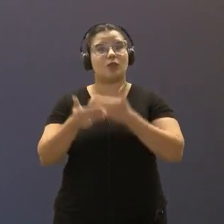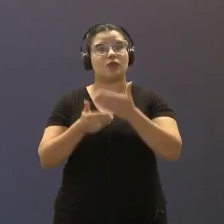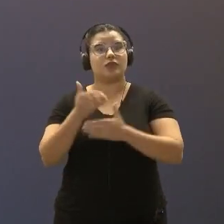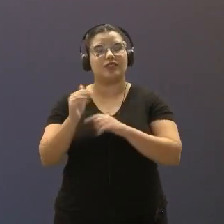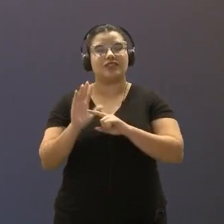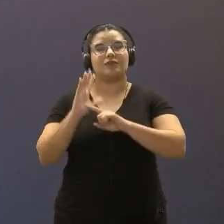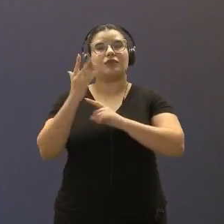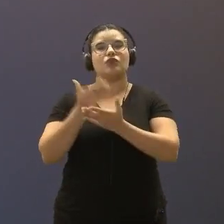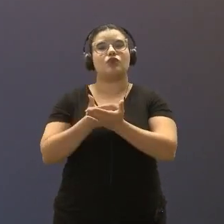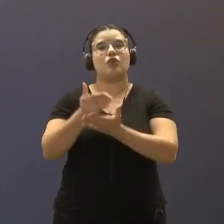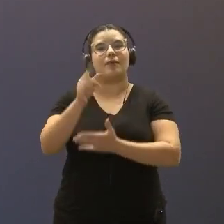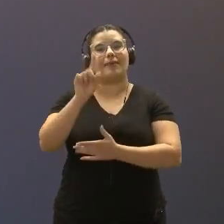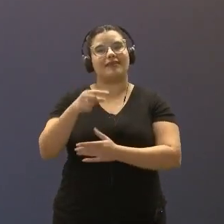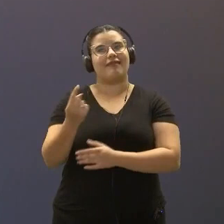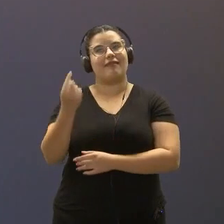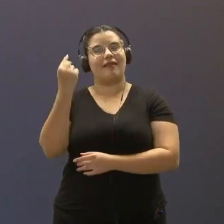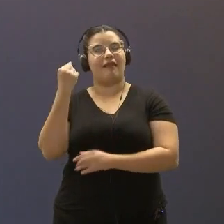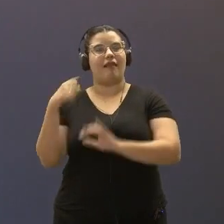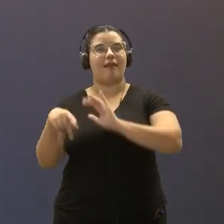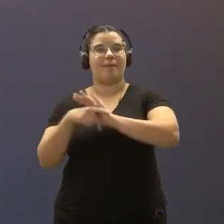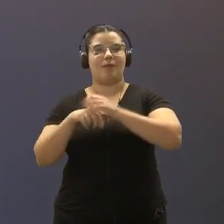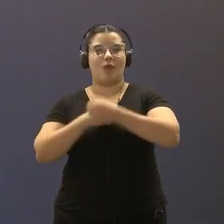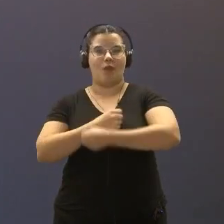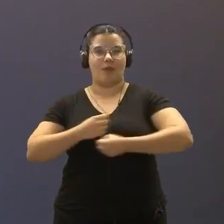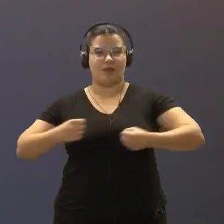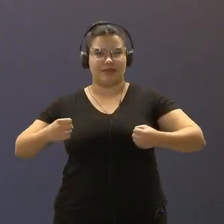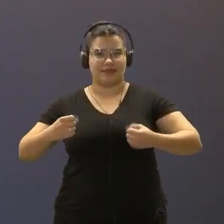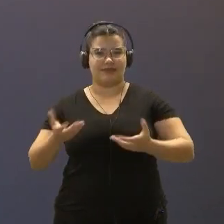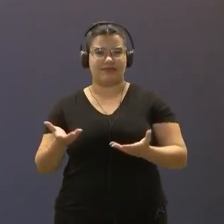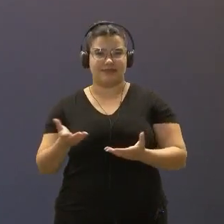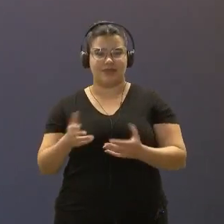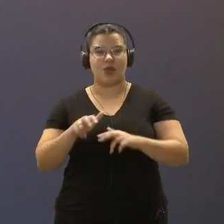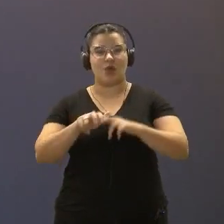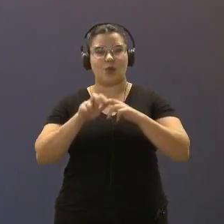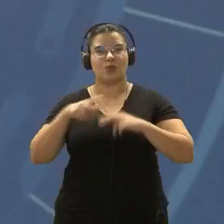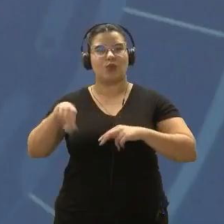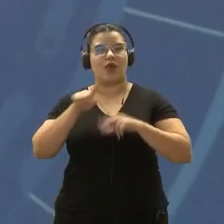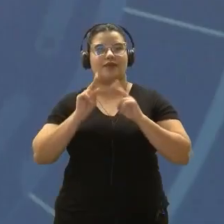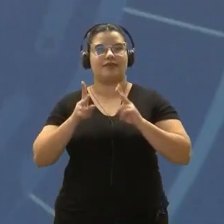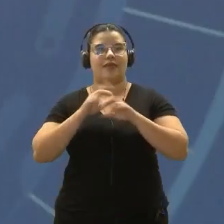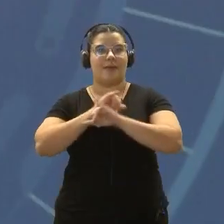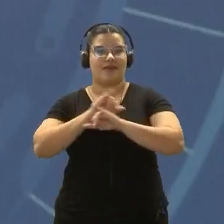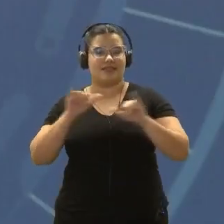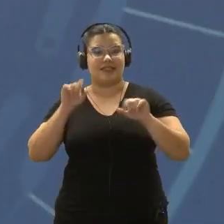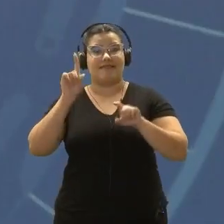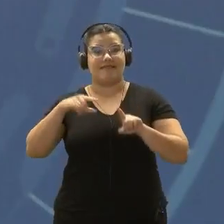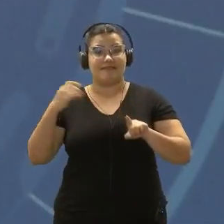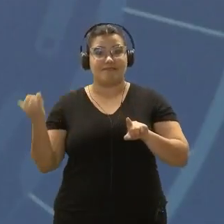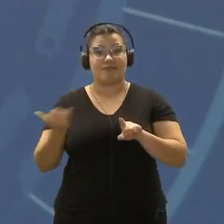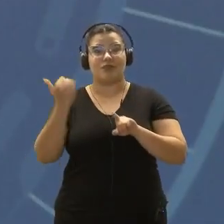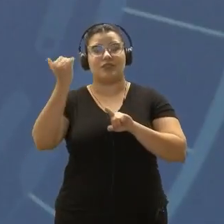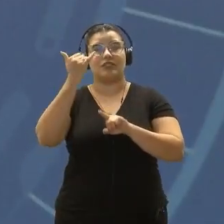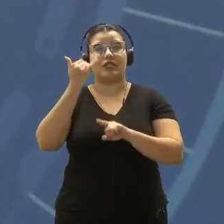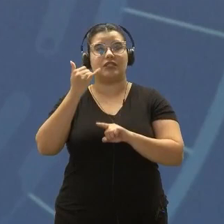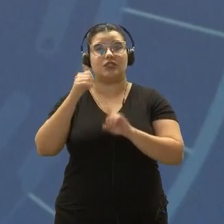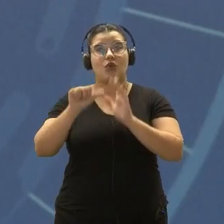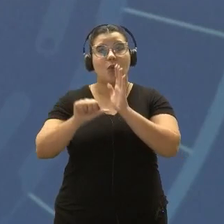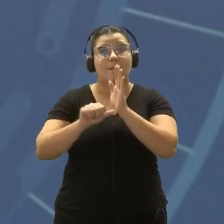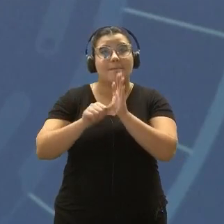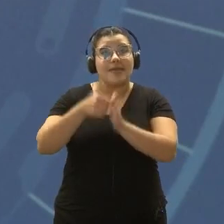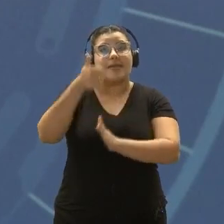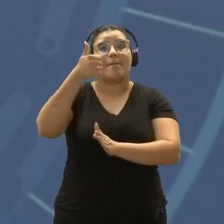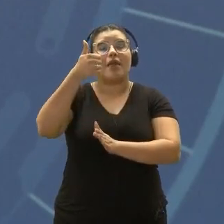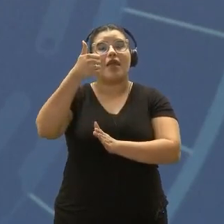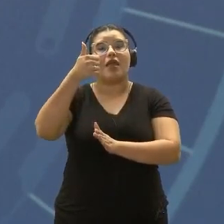começa lá na obesidade. Então é por isso que nós sempre dizemos, é importantíssimo que a primeira